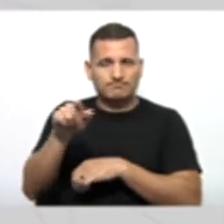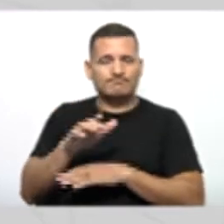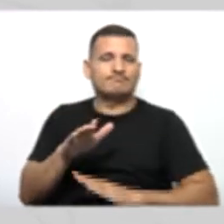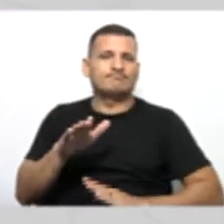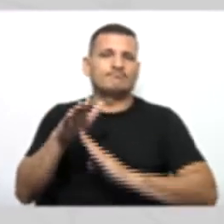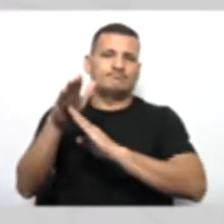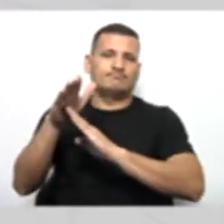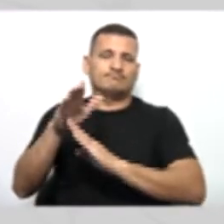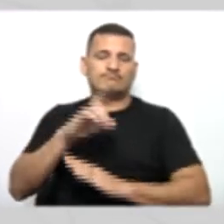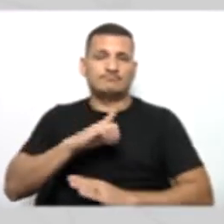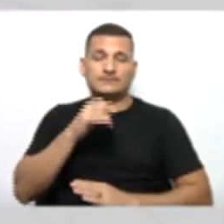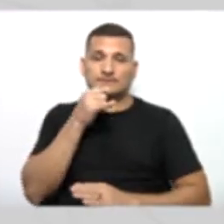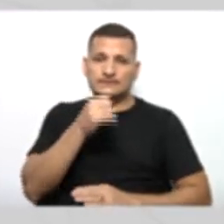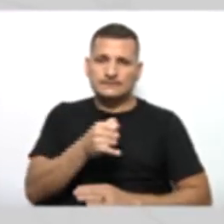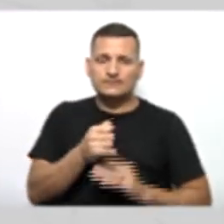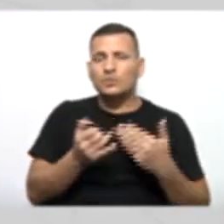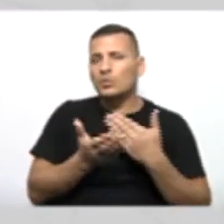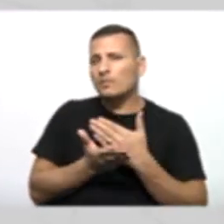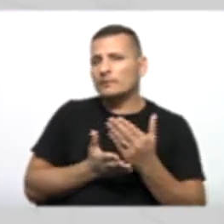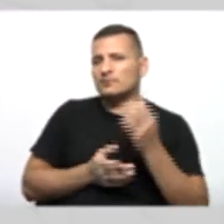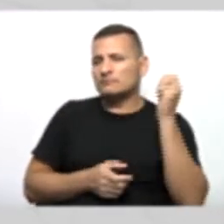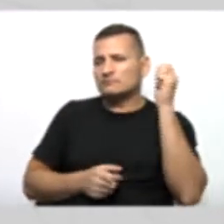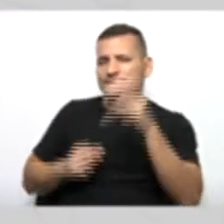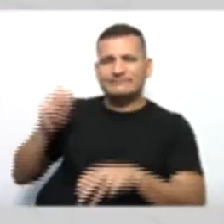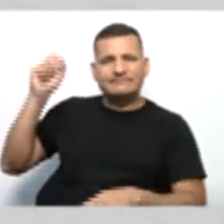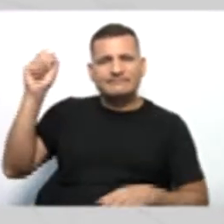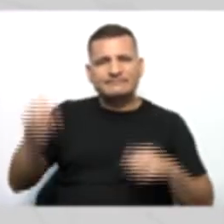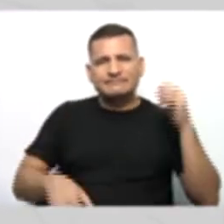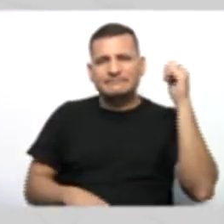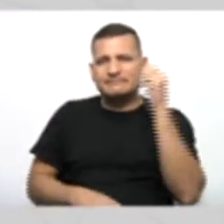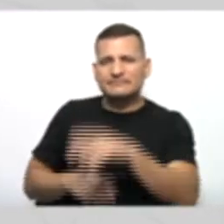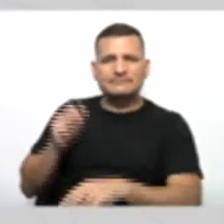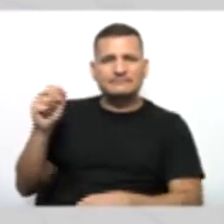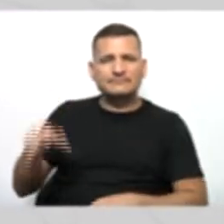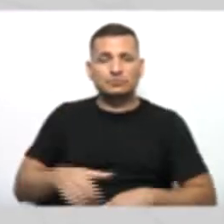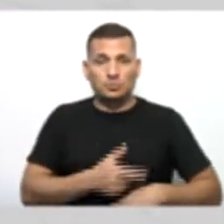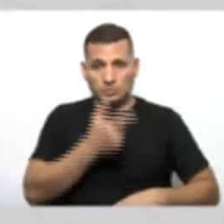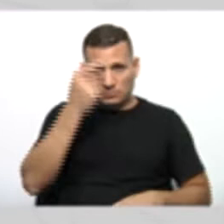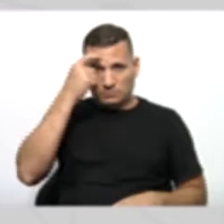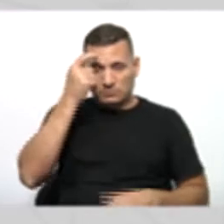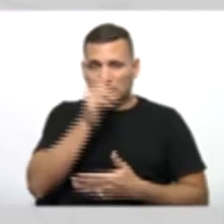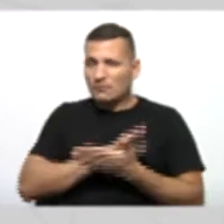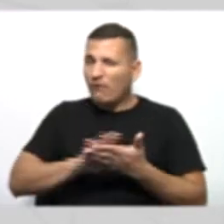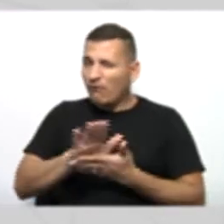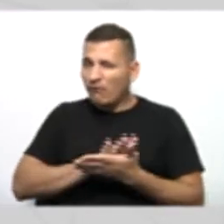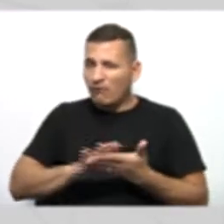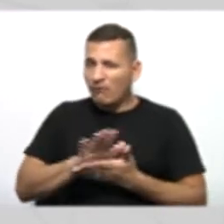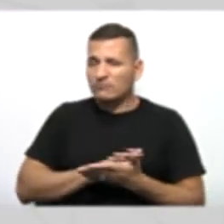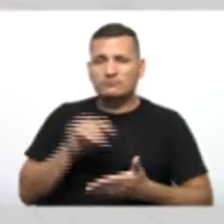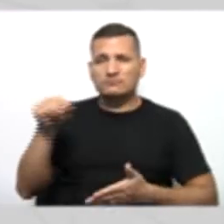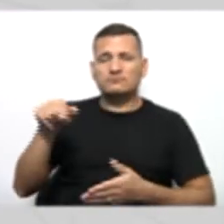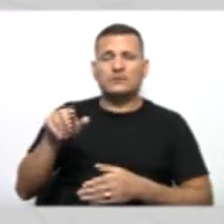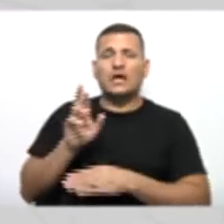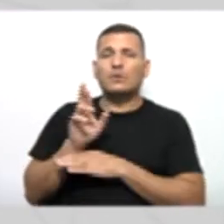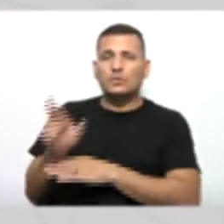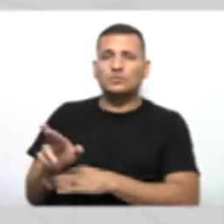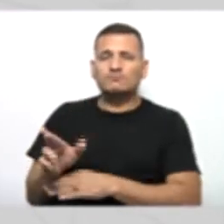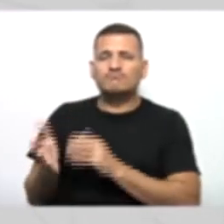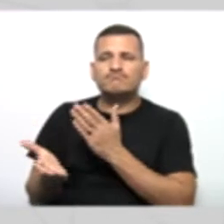e que se o homem começasse a poluir eles sem nenhuma consciência, esses recursos iriam se acabar.